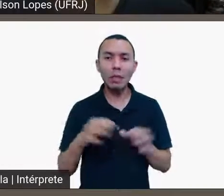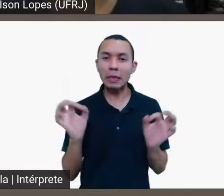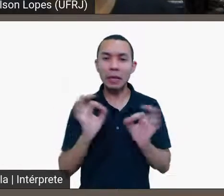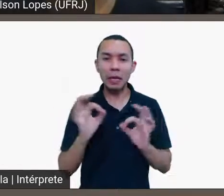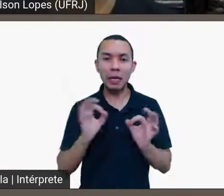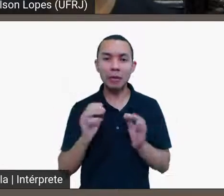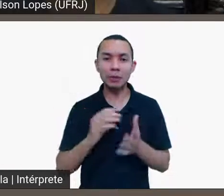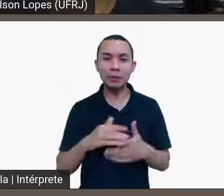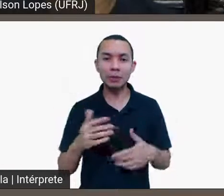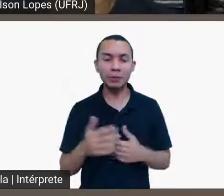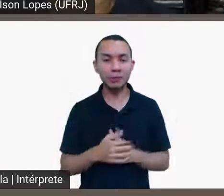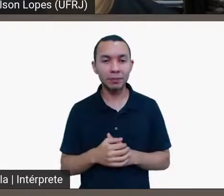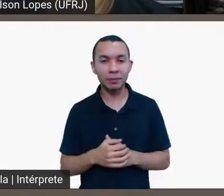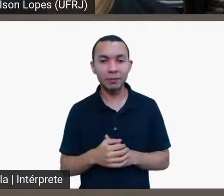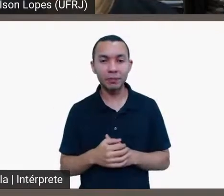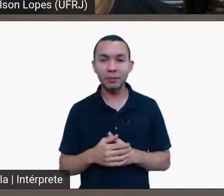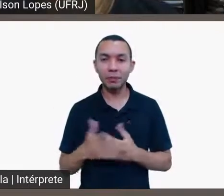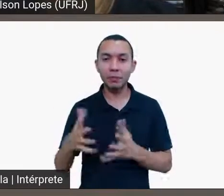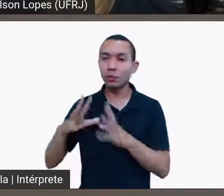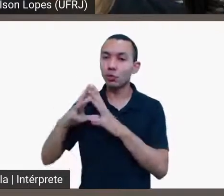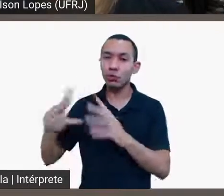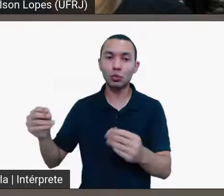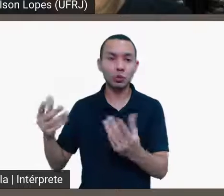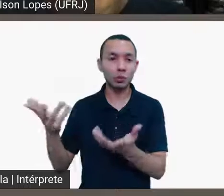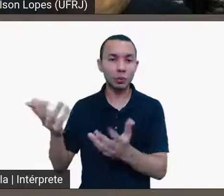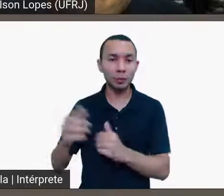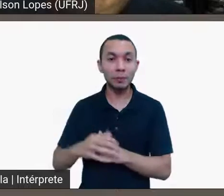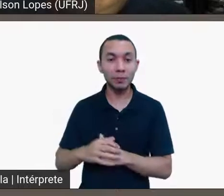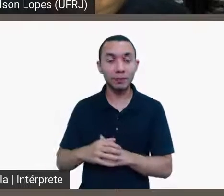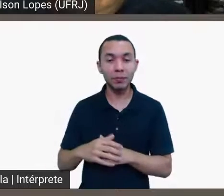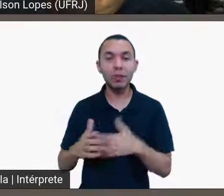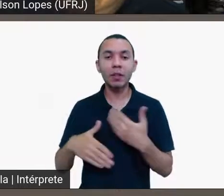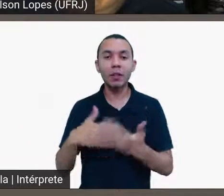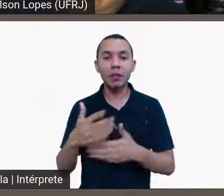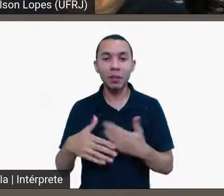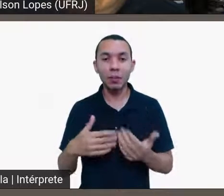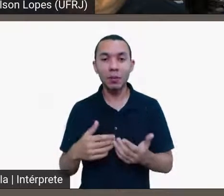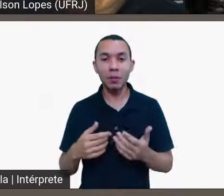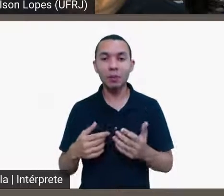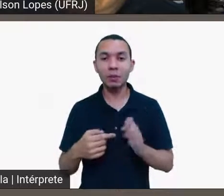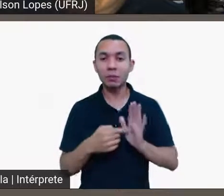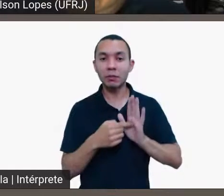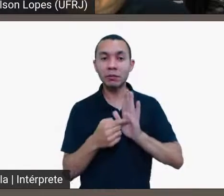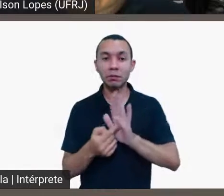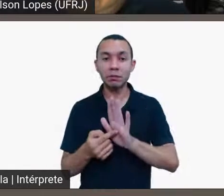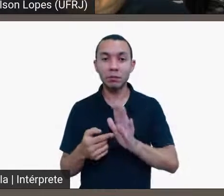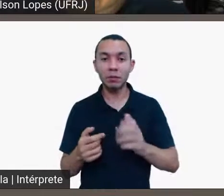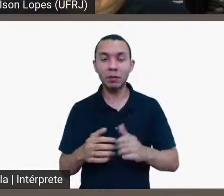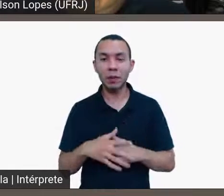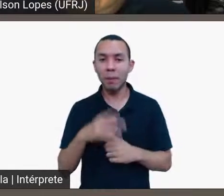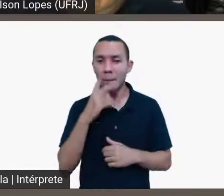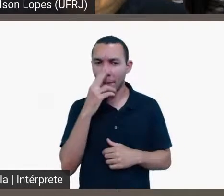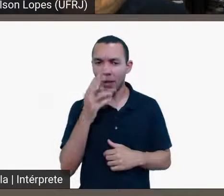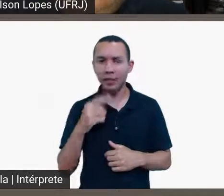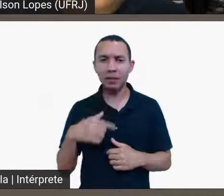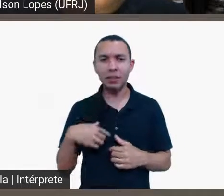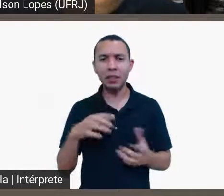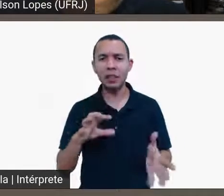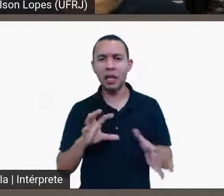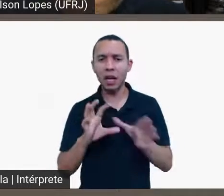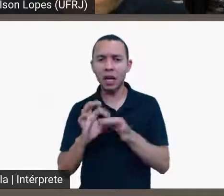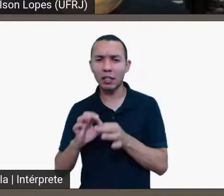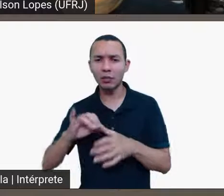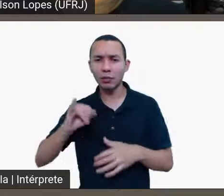recursos desse filme, e ele acaba se tornando uma espécie de agregado do